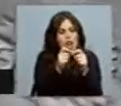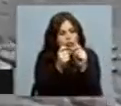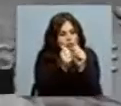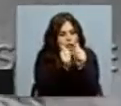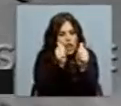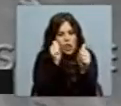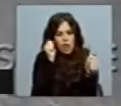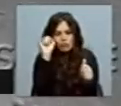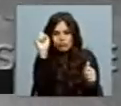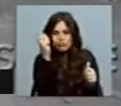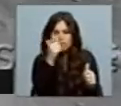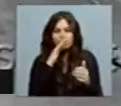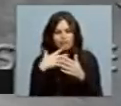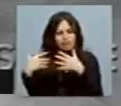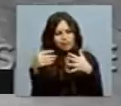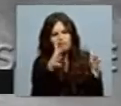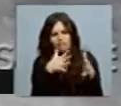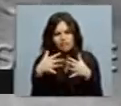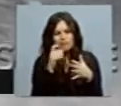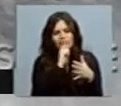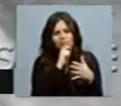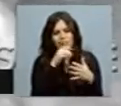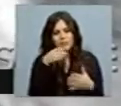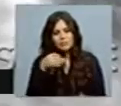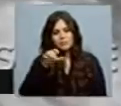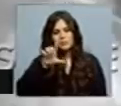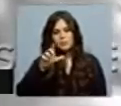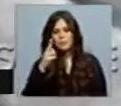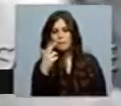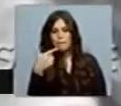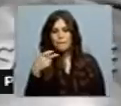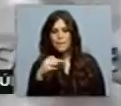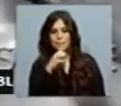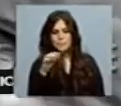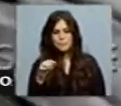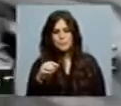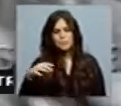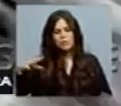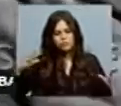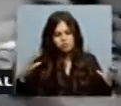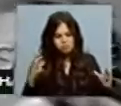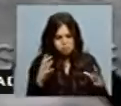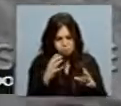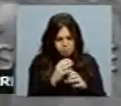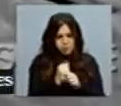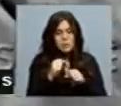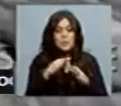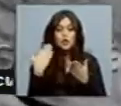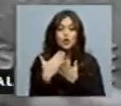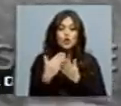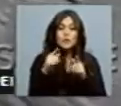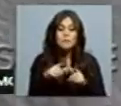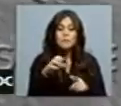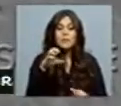vento solar faz-se sentir na própria atmosfera de Plutão e, portanto, ao longo do tempo está a perder precisamente essa atmosfera. Mas este estudo diz que